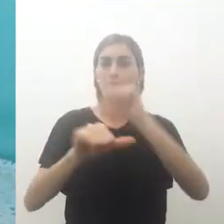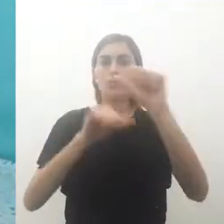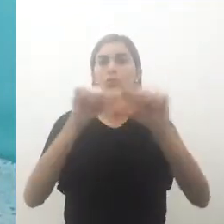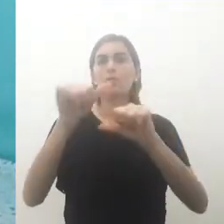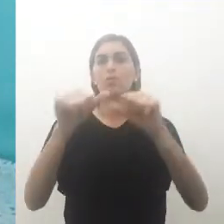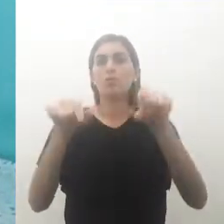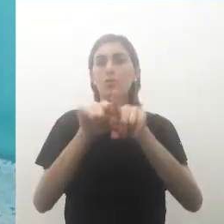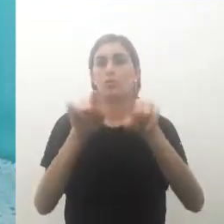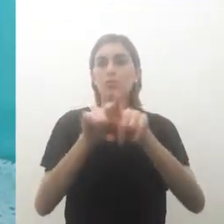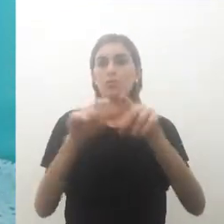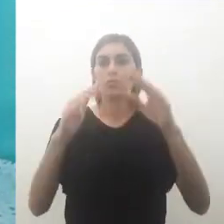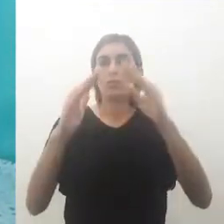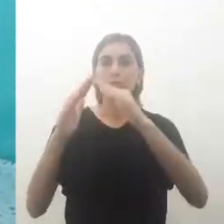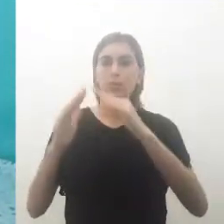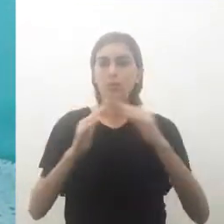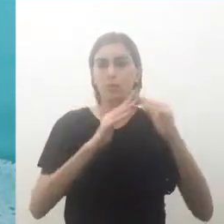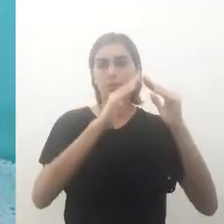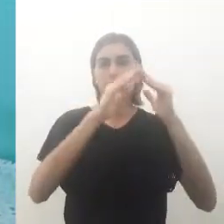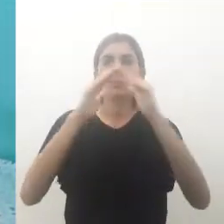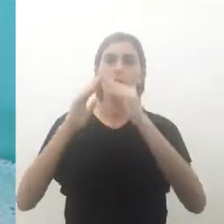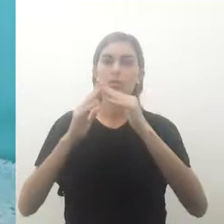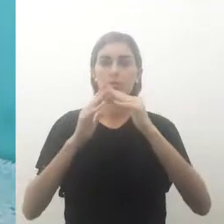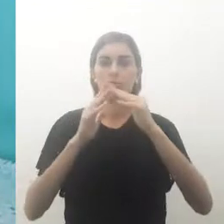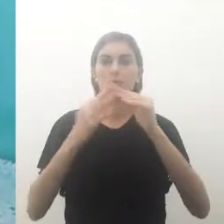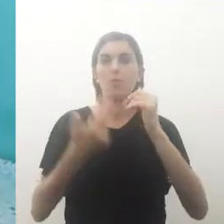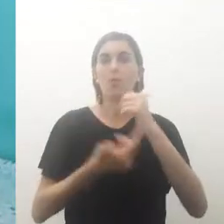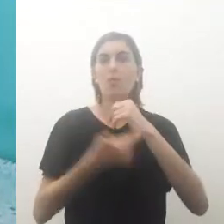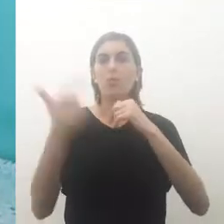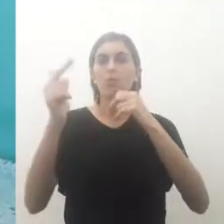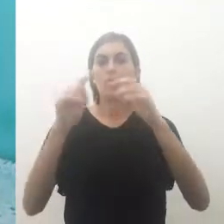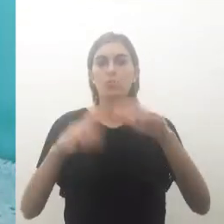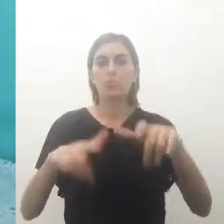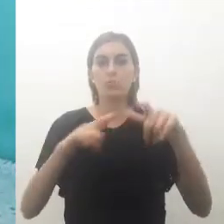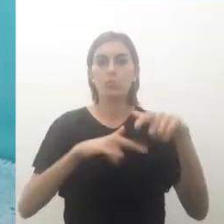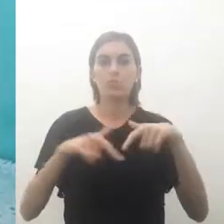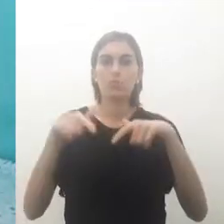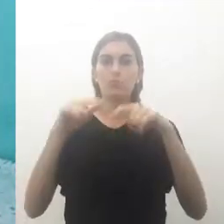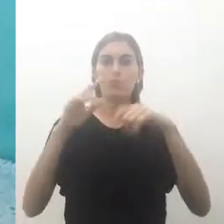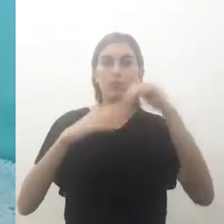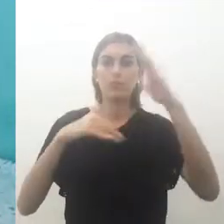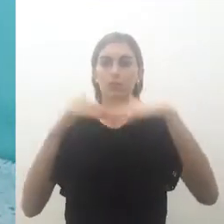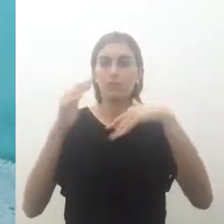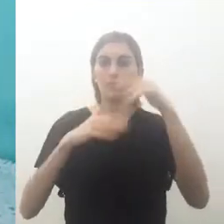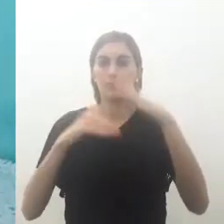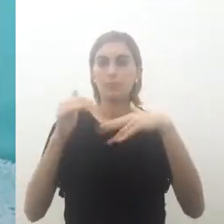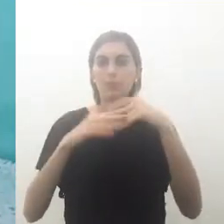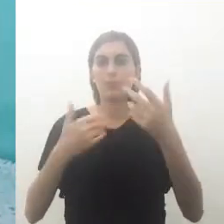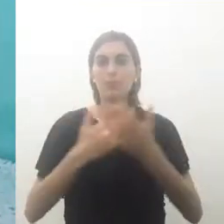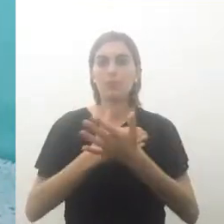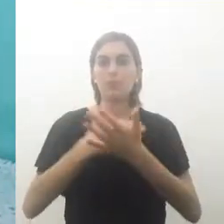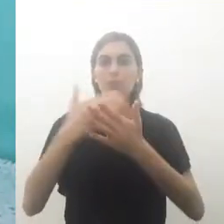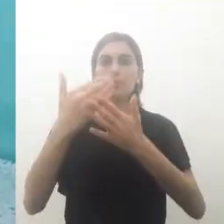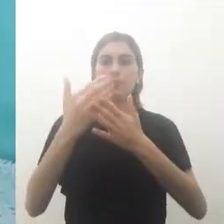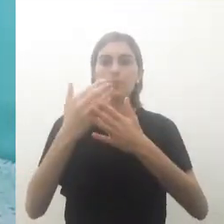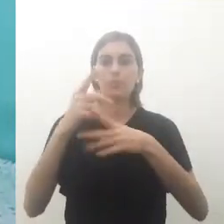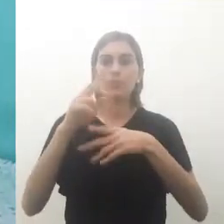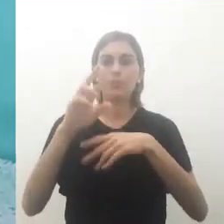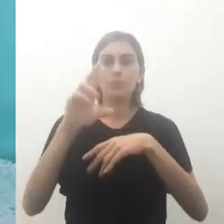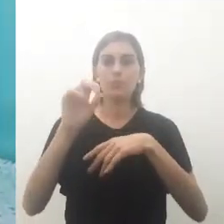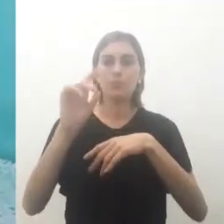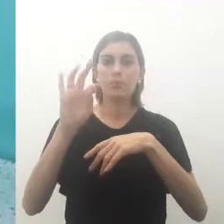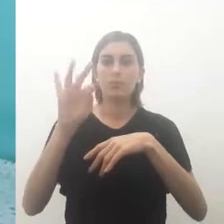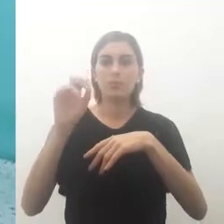para transformar as suas casas, por assim dizer, num outro ambiente, já que eles tinham matéria-prima e começaram a ser